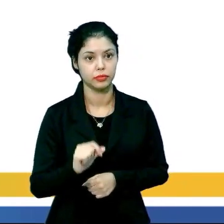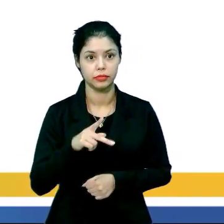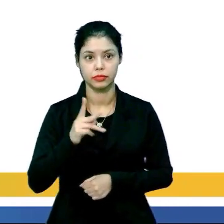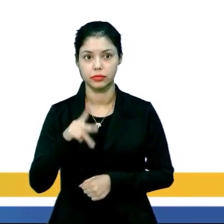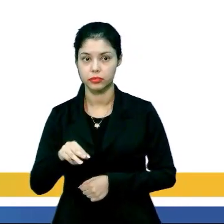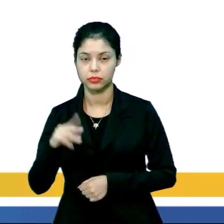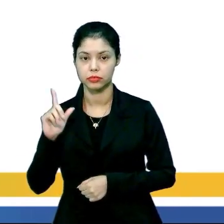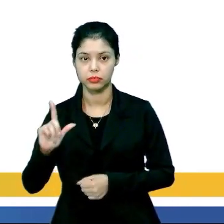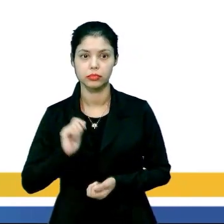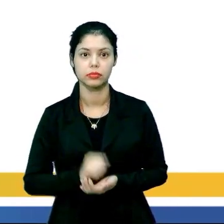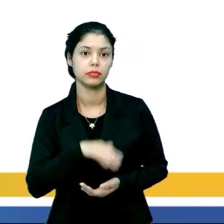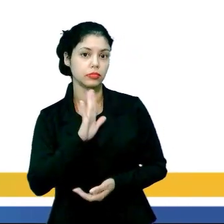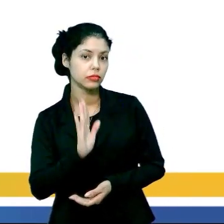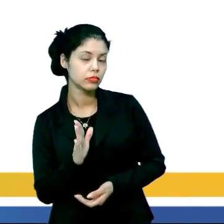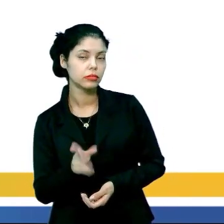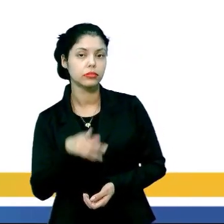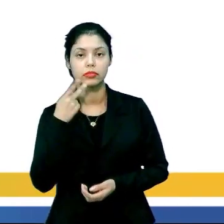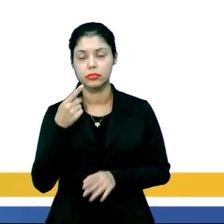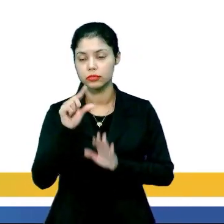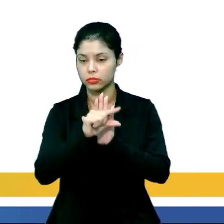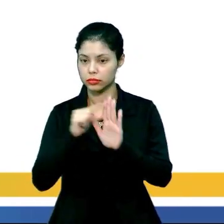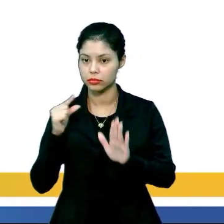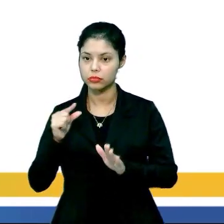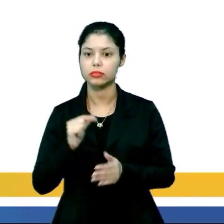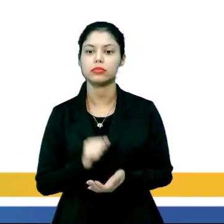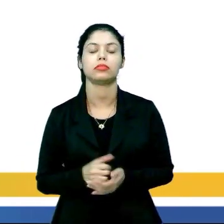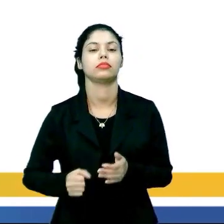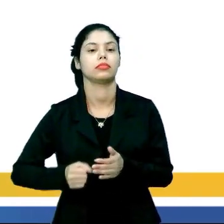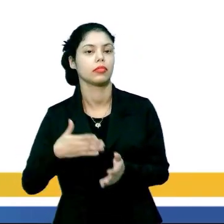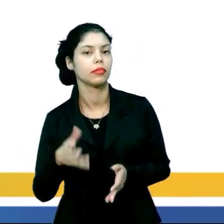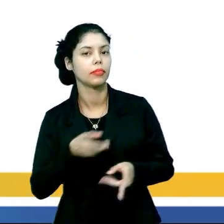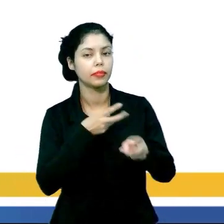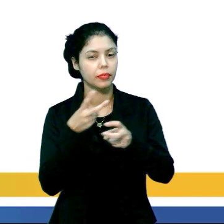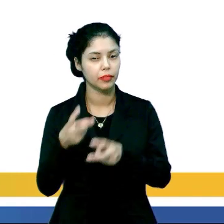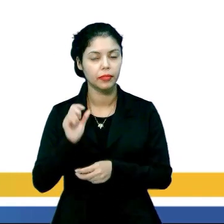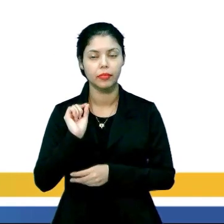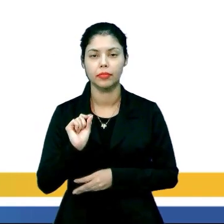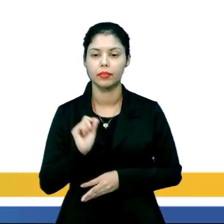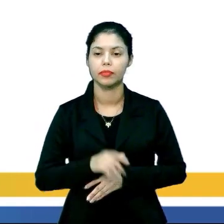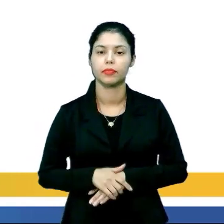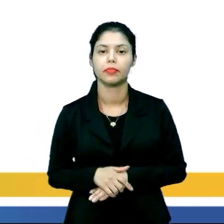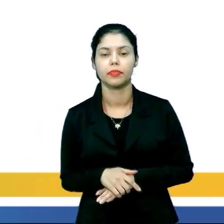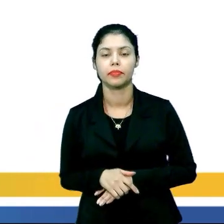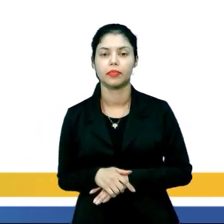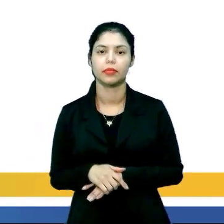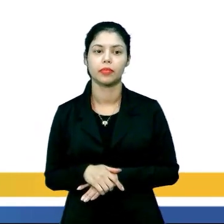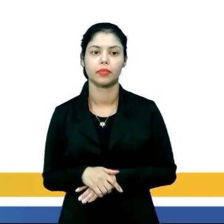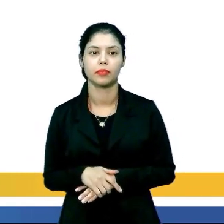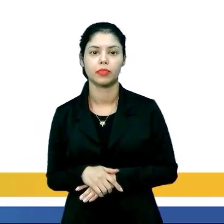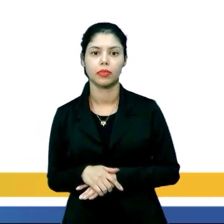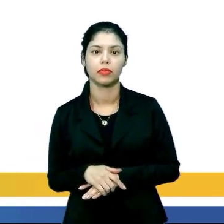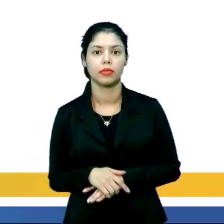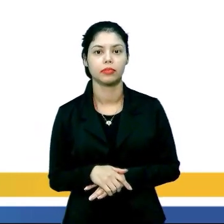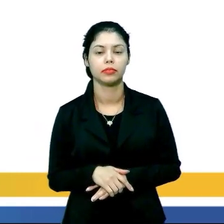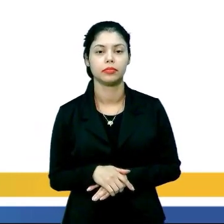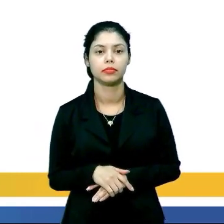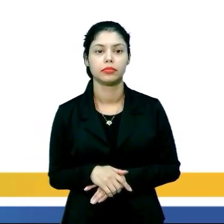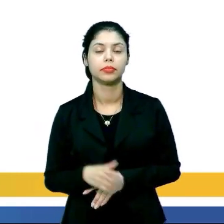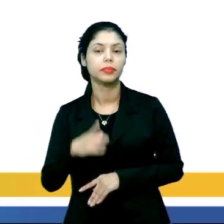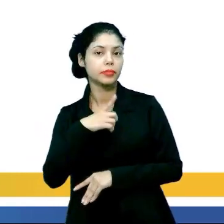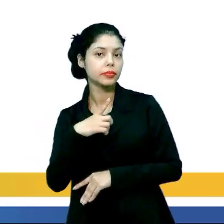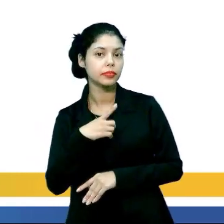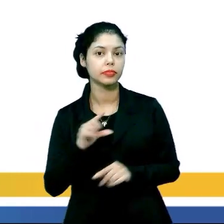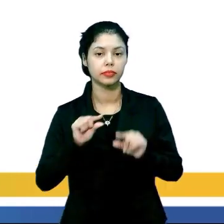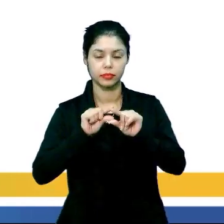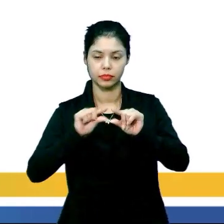km com litro. Já no enunciado da questão, muitos podem ter percebido isso. Vamos lá. Temos